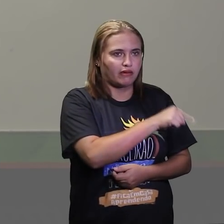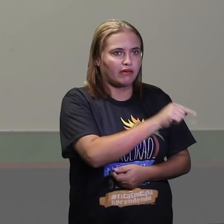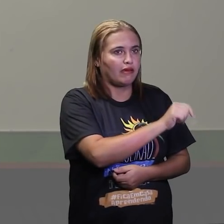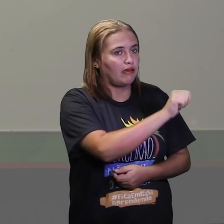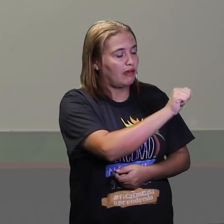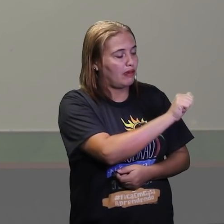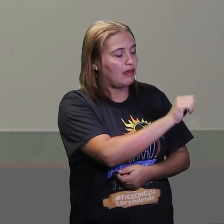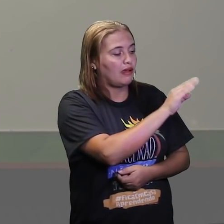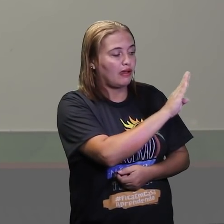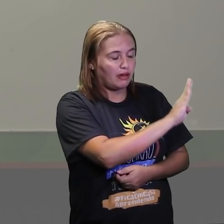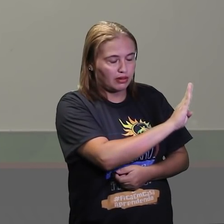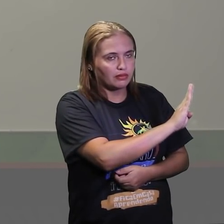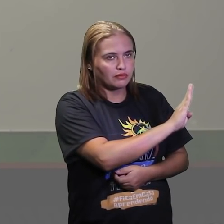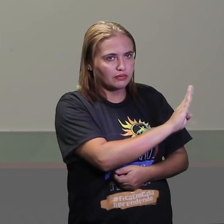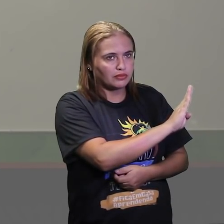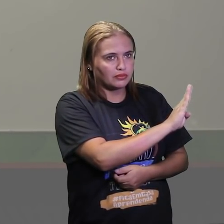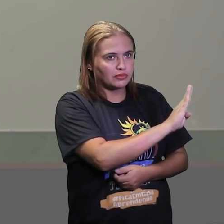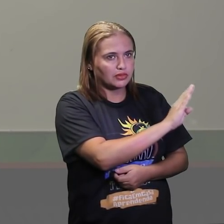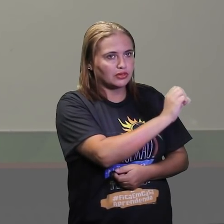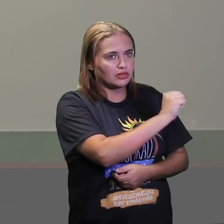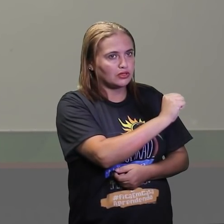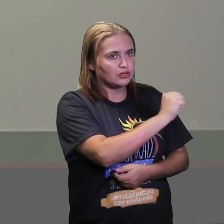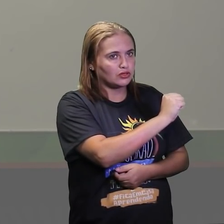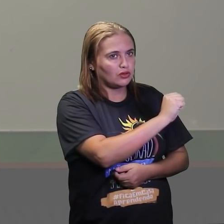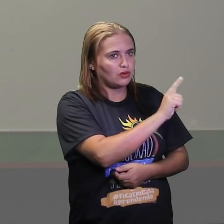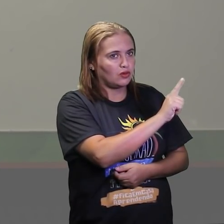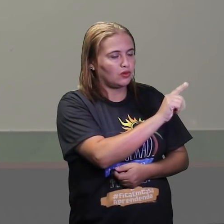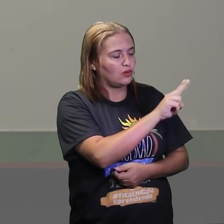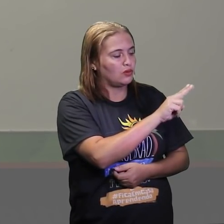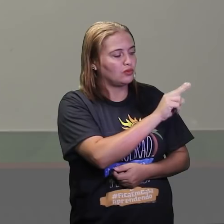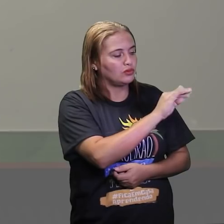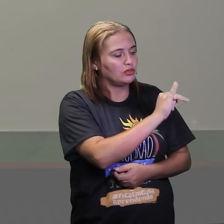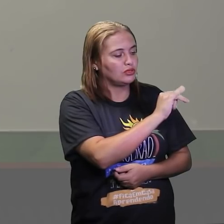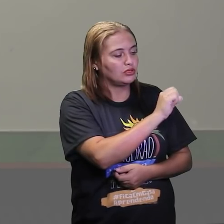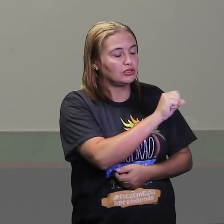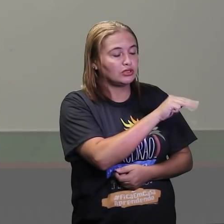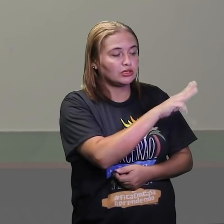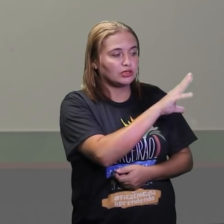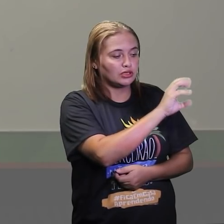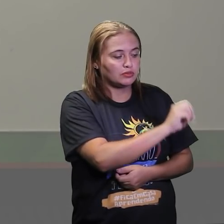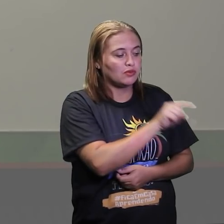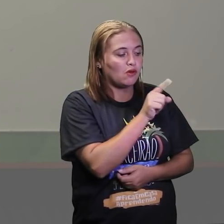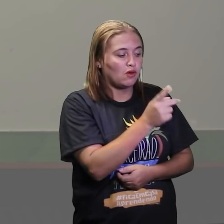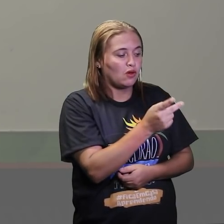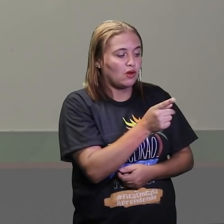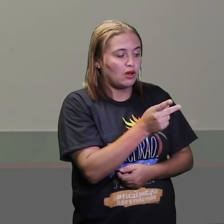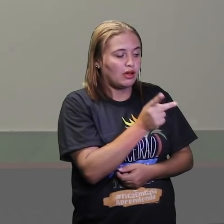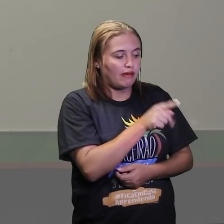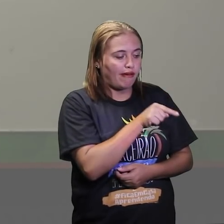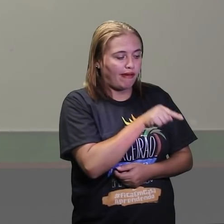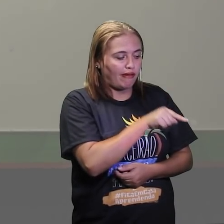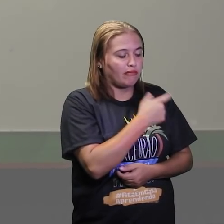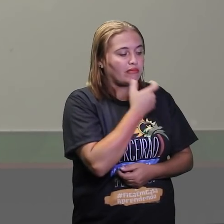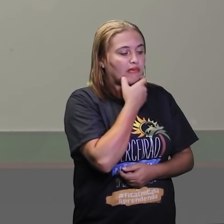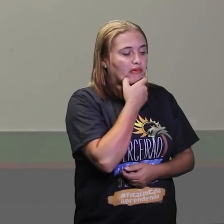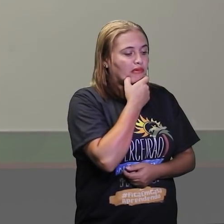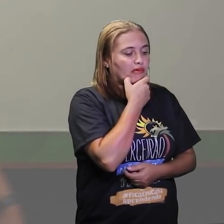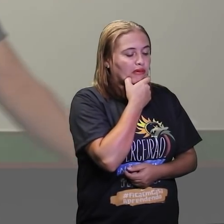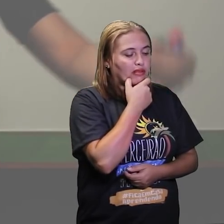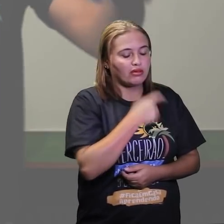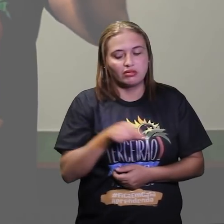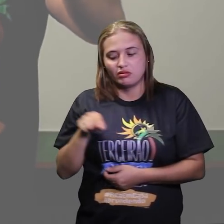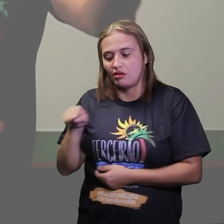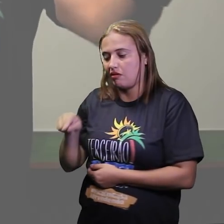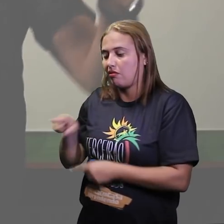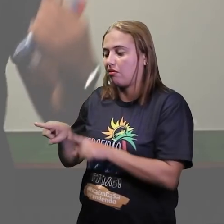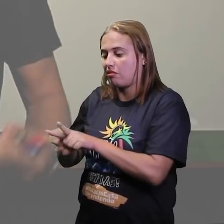Absolutismo. Aqui mudou, tá vendo? Os dois são ingleses, são contratualistas. Cuidado com isso no Enem. Vocês gostam